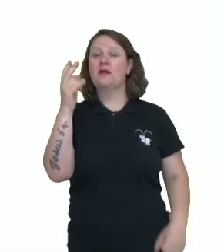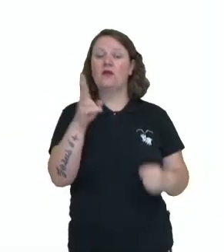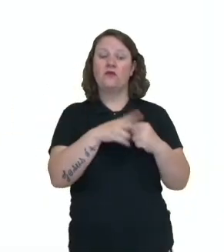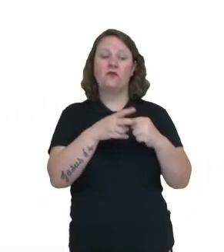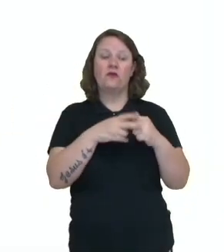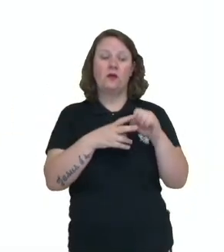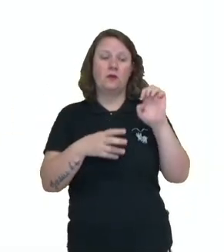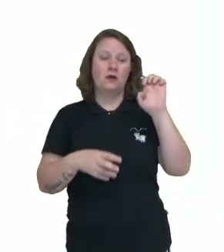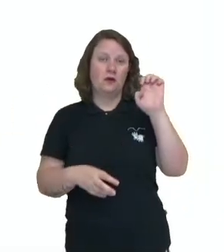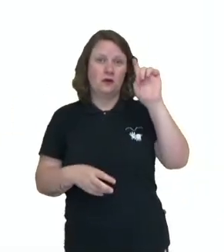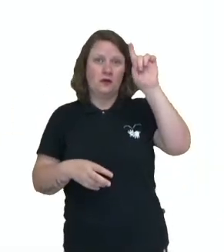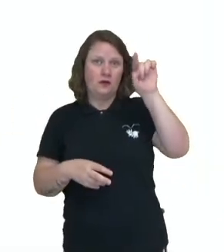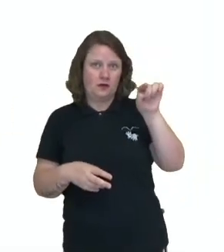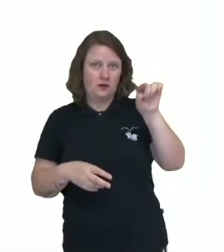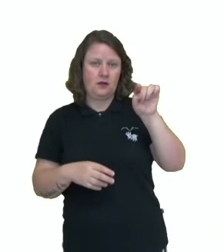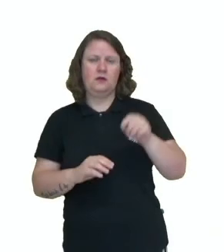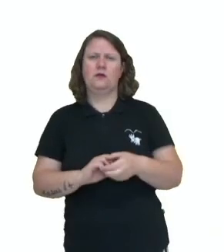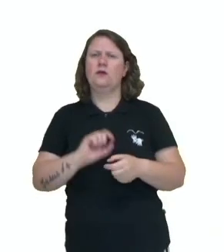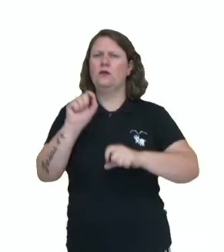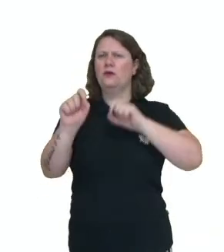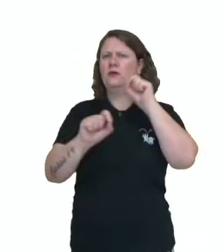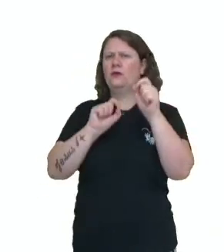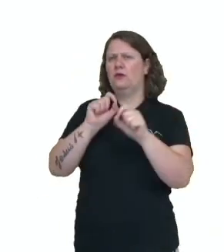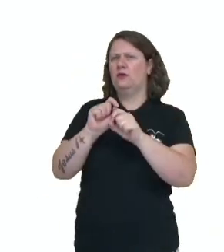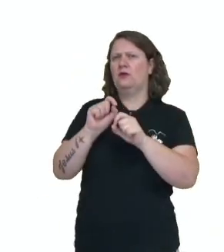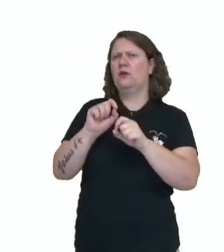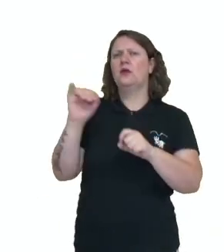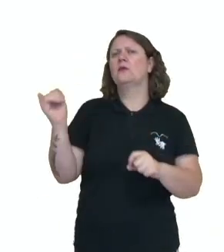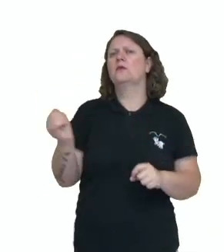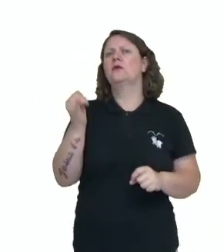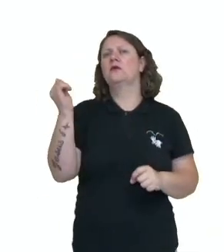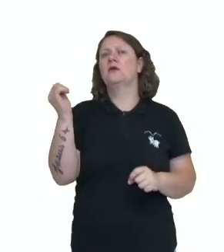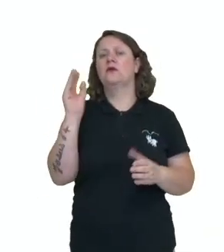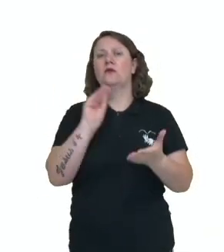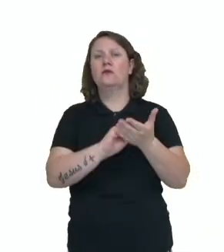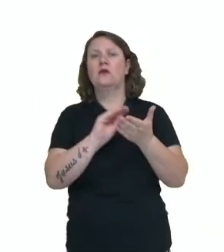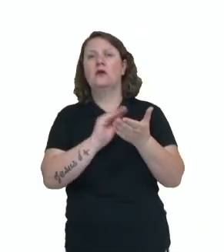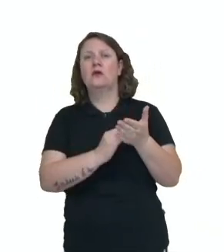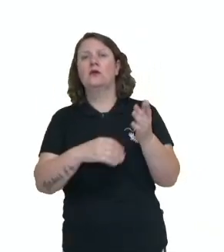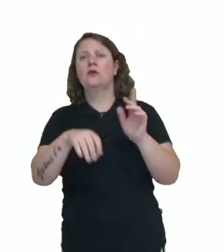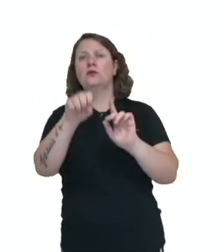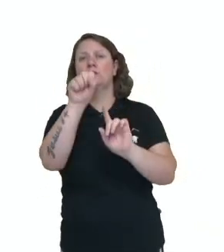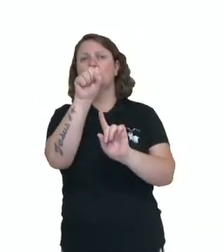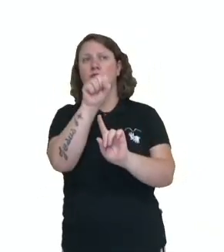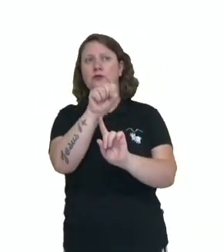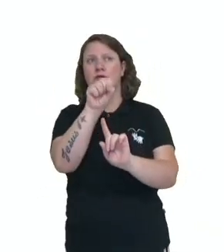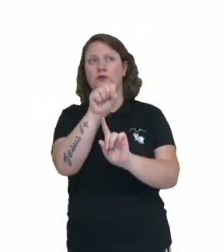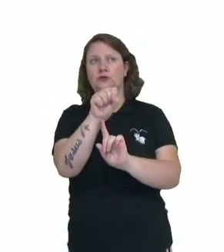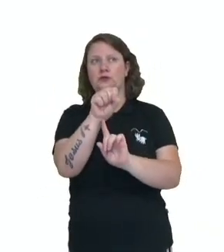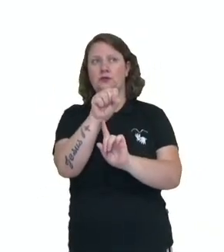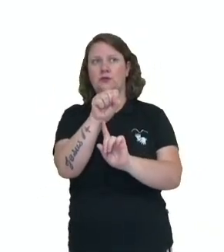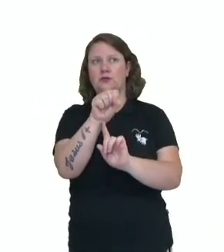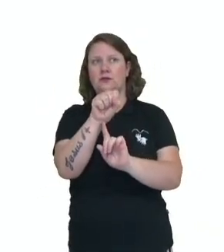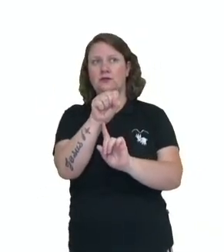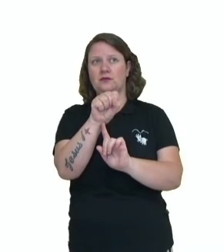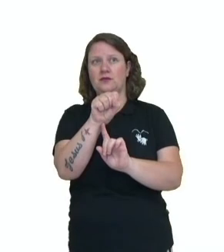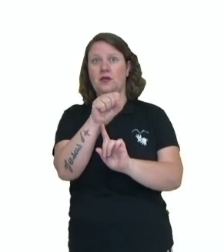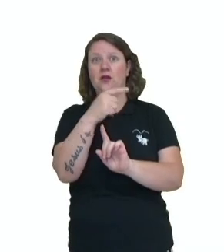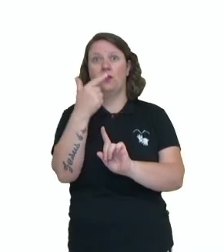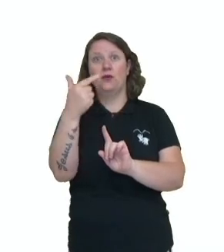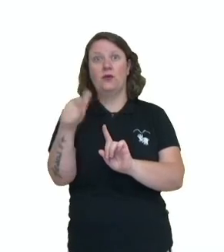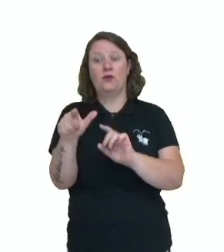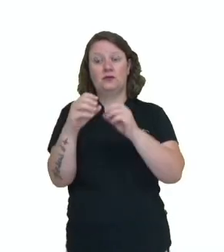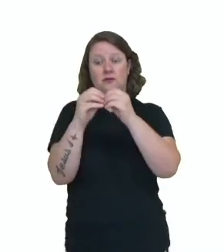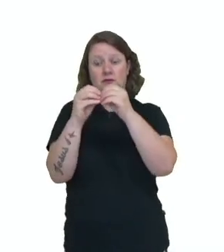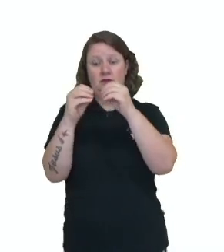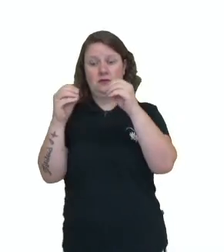predicativo importante. O que é importante? Faltou o sujeito. Cadê o sujeito da oração? Está aqui. É a outra